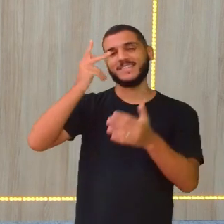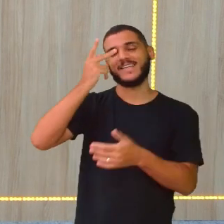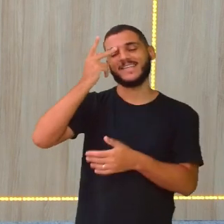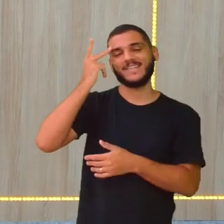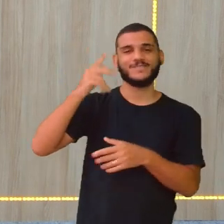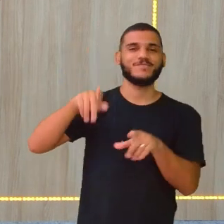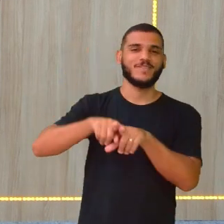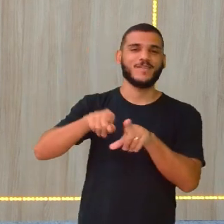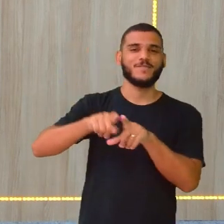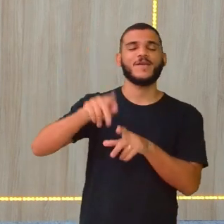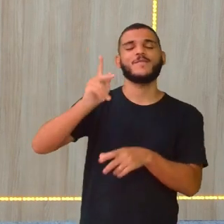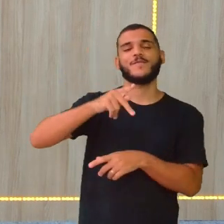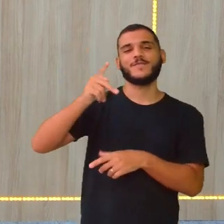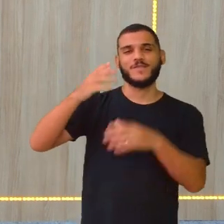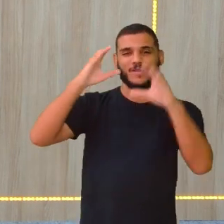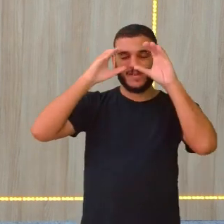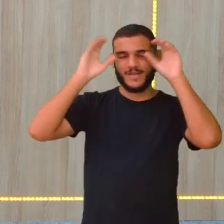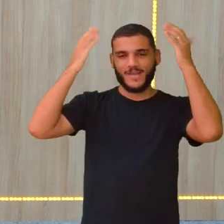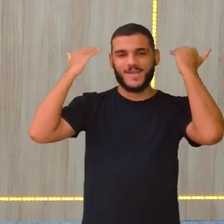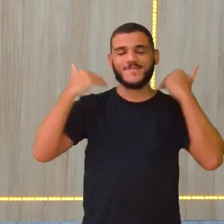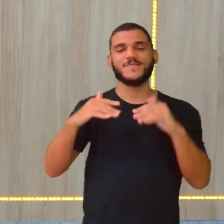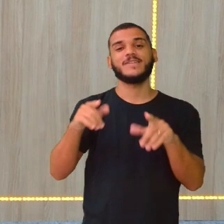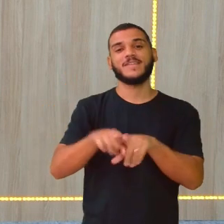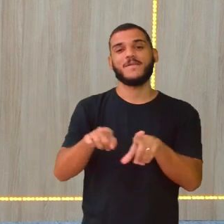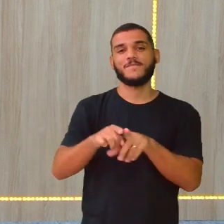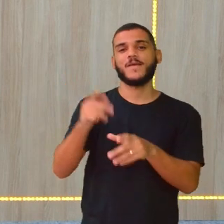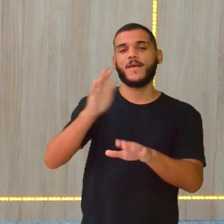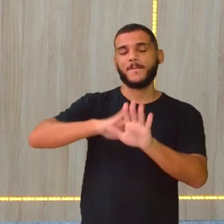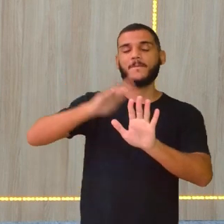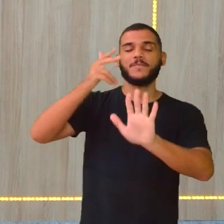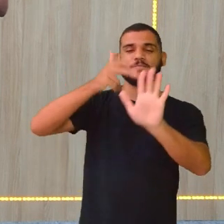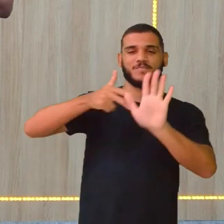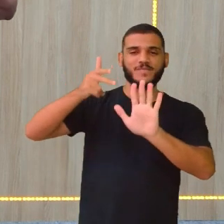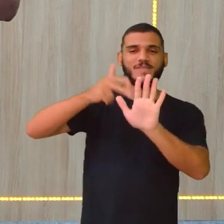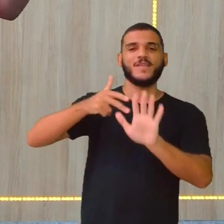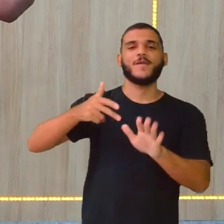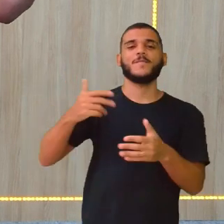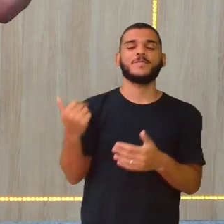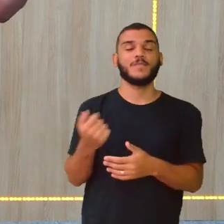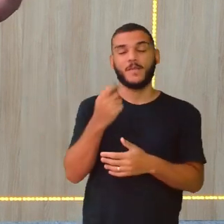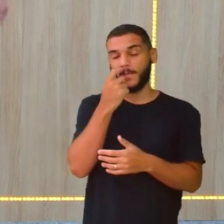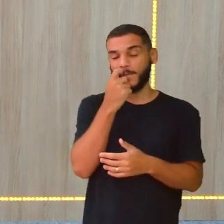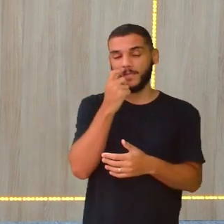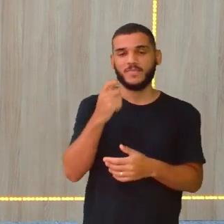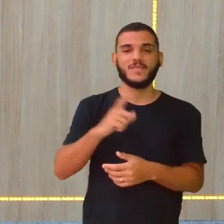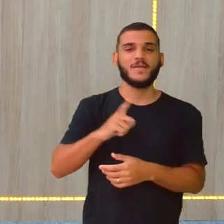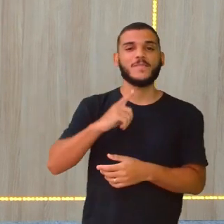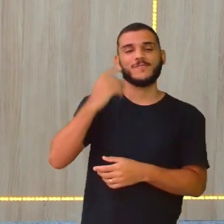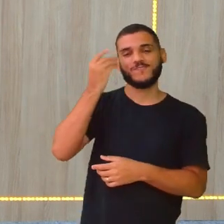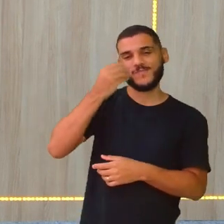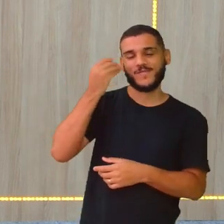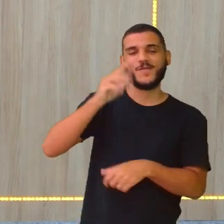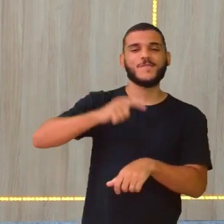Clisma, professora Camille e a produção, não é? Por ter o privilégio de estar vivenciando